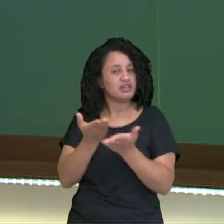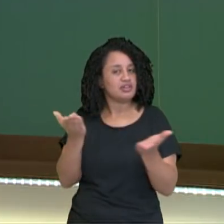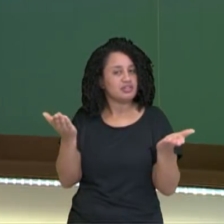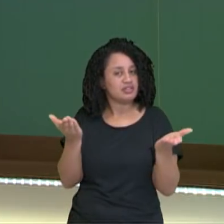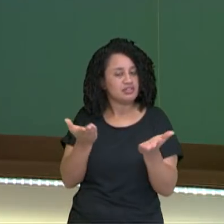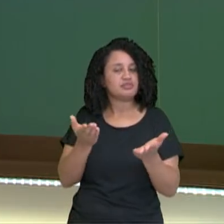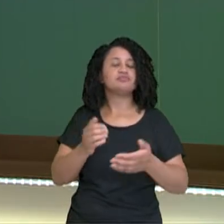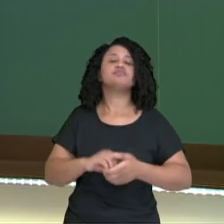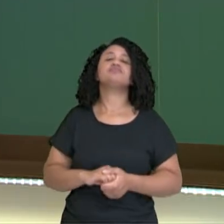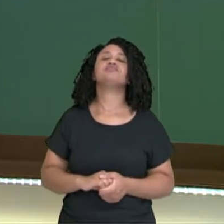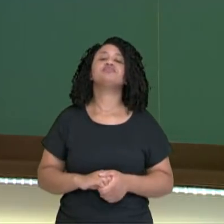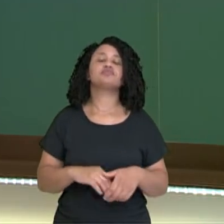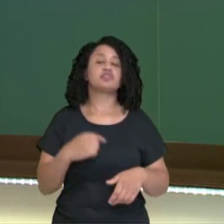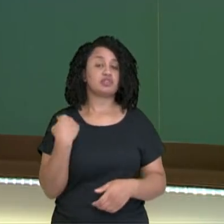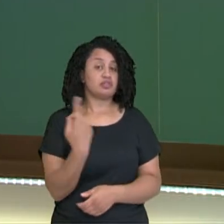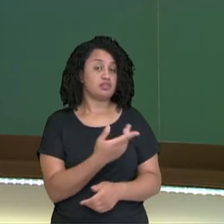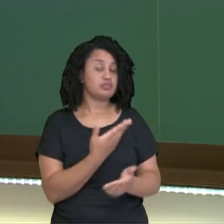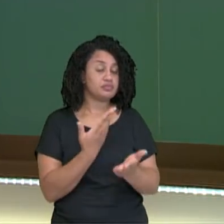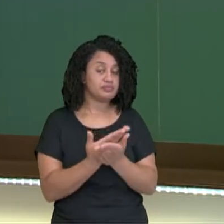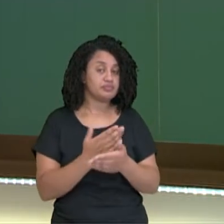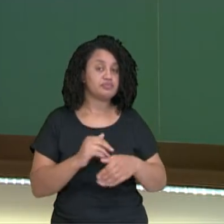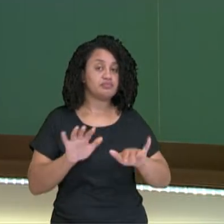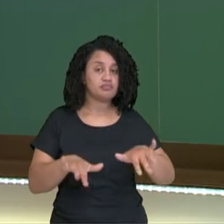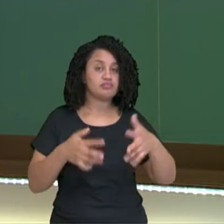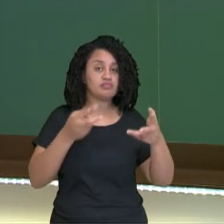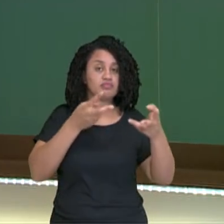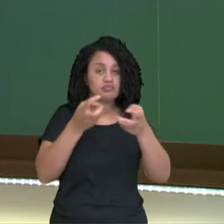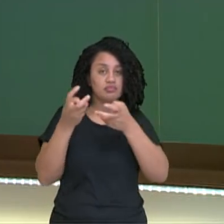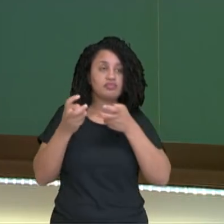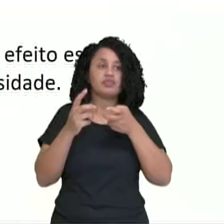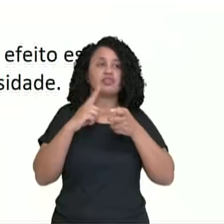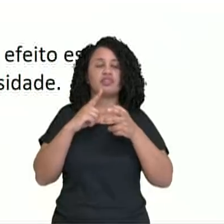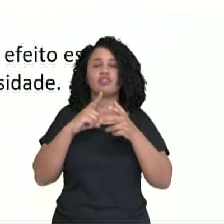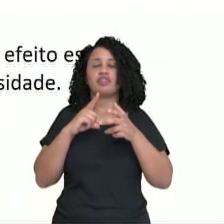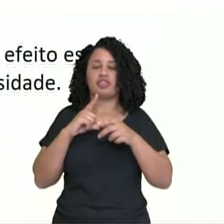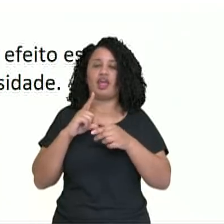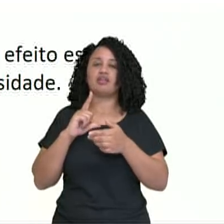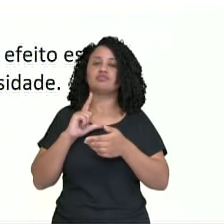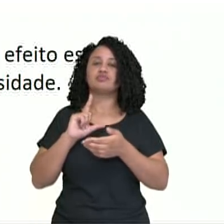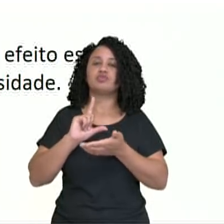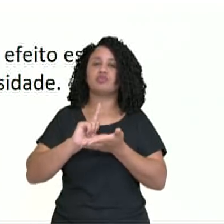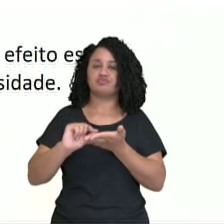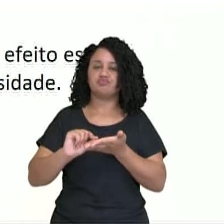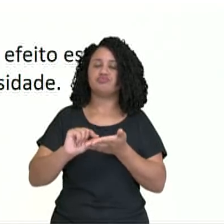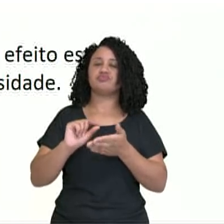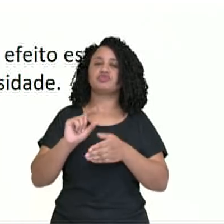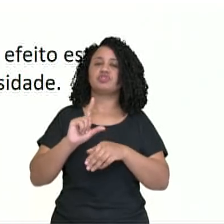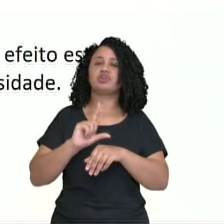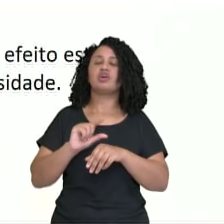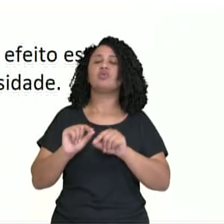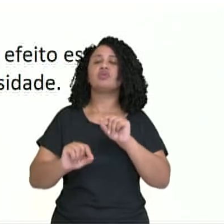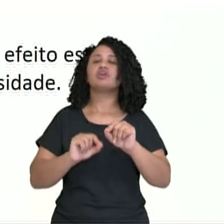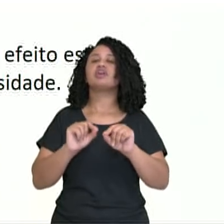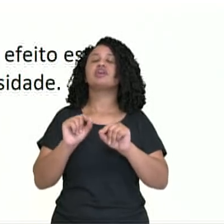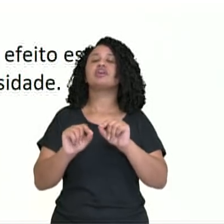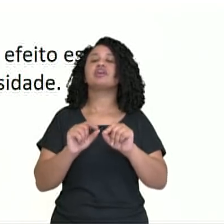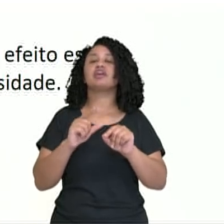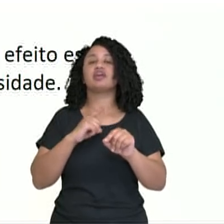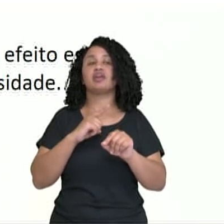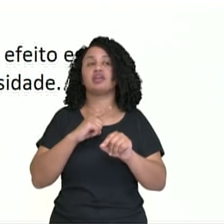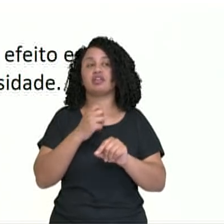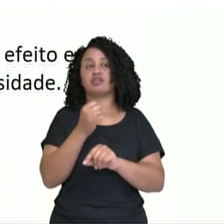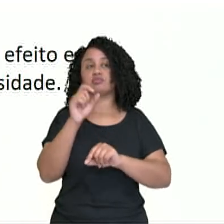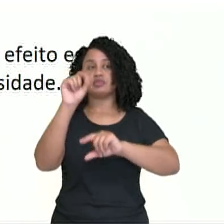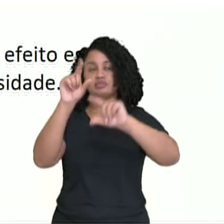aula, tá? Vejam, nós temos aqui um artigo, uma reportagem que diz: estrelas pulsantes podem liberar ao